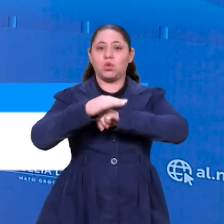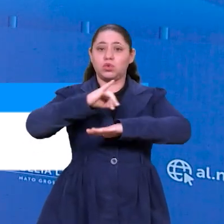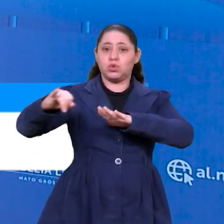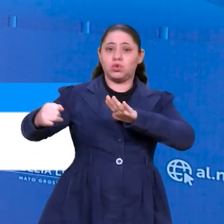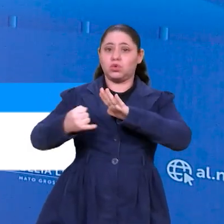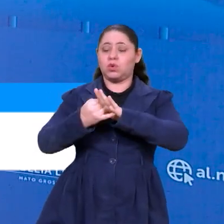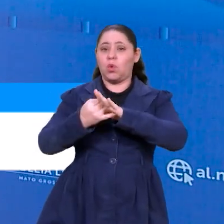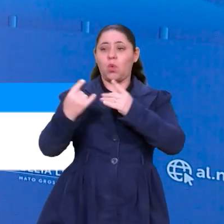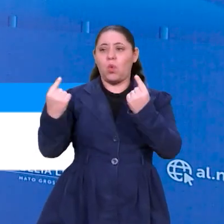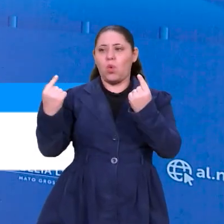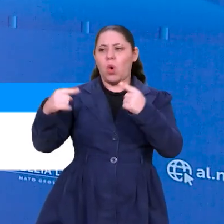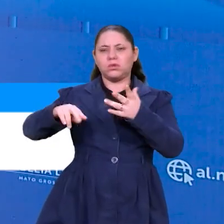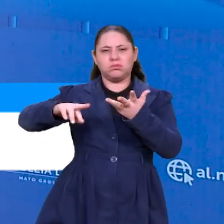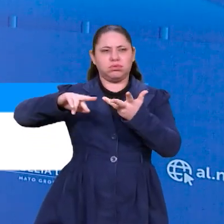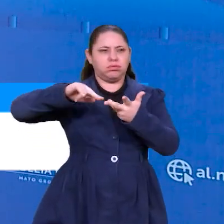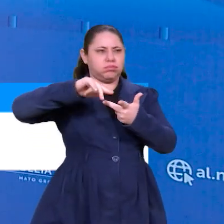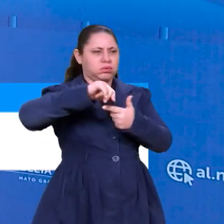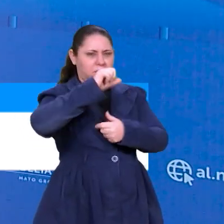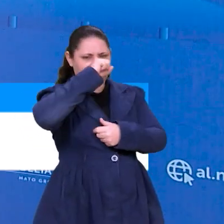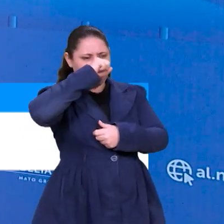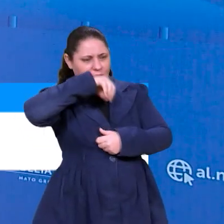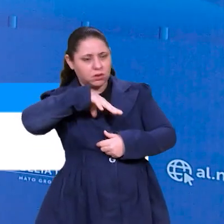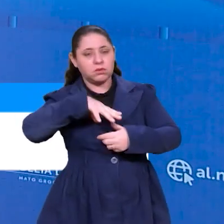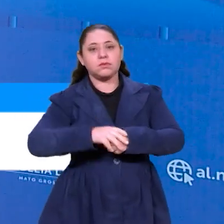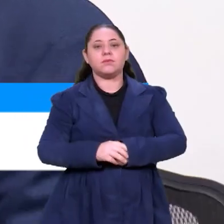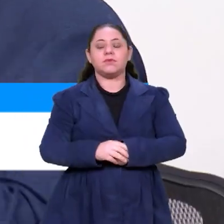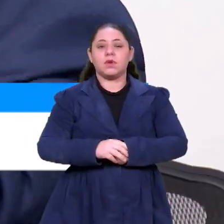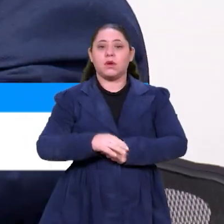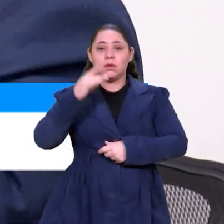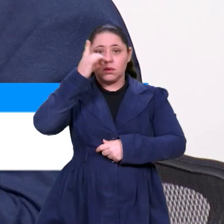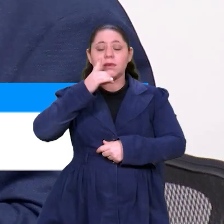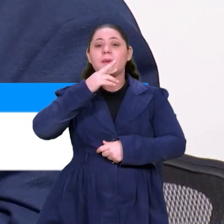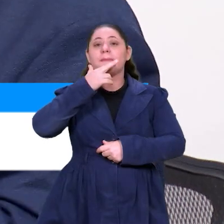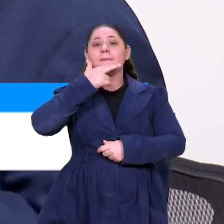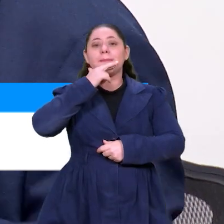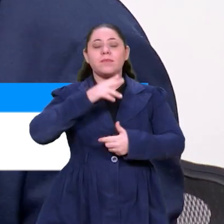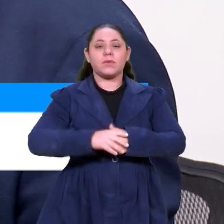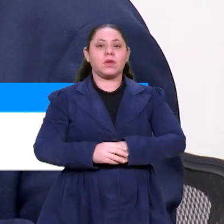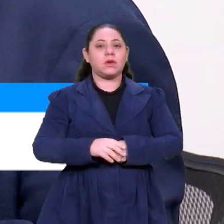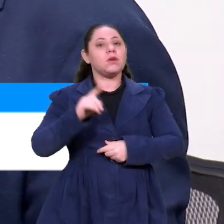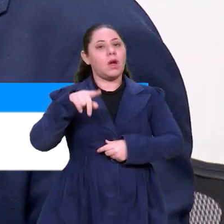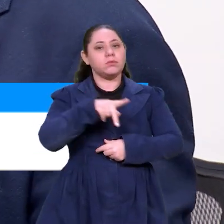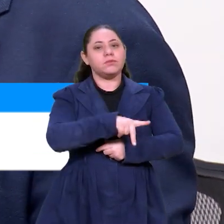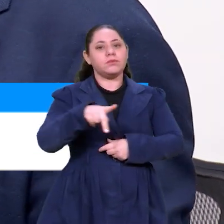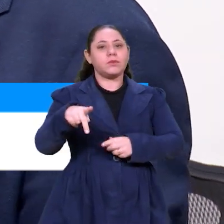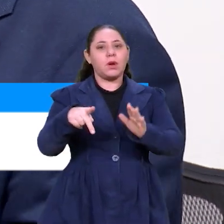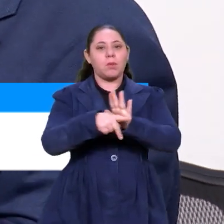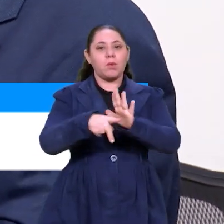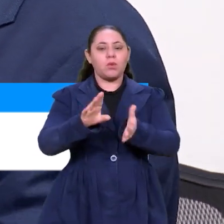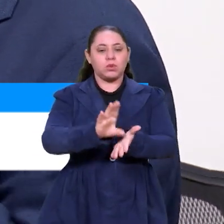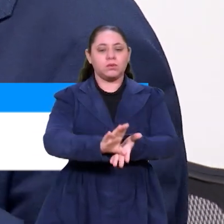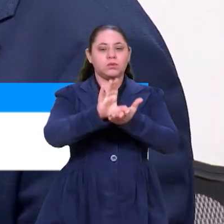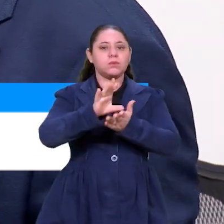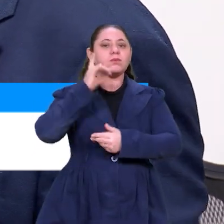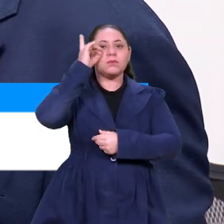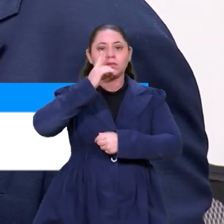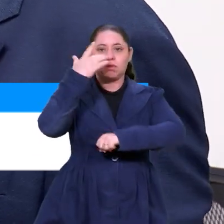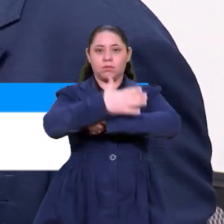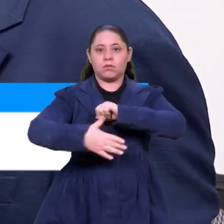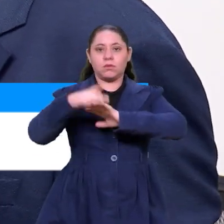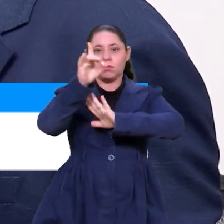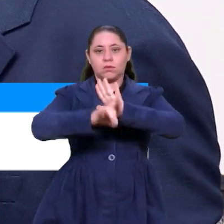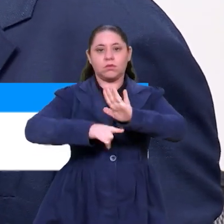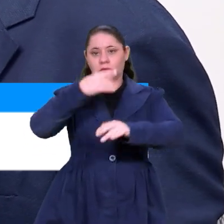das autoridades contra os mais diversos tipos de violência. Segundo o deputado Renato Câmara, que é o presidente da Frente